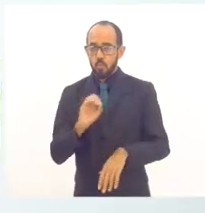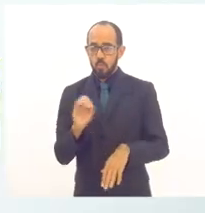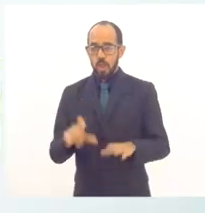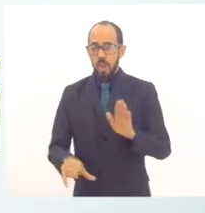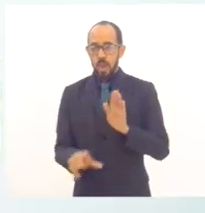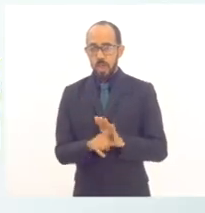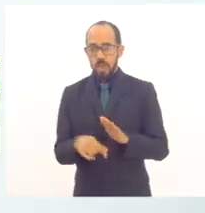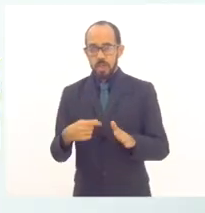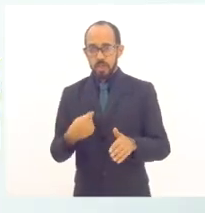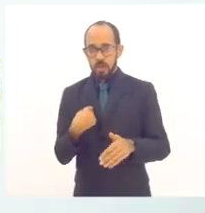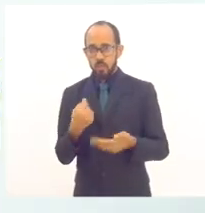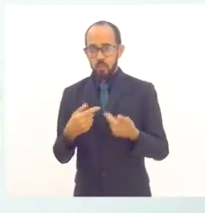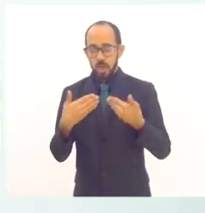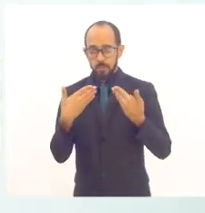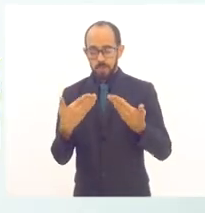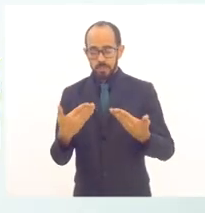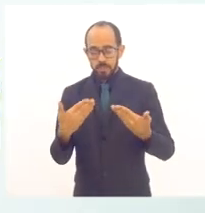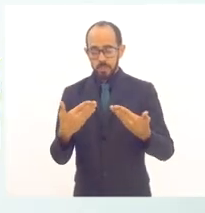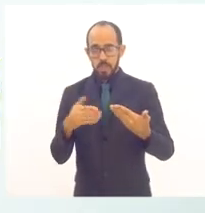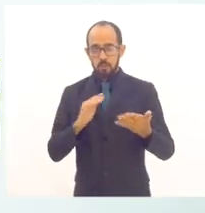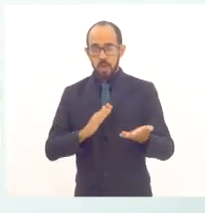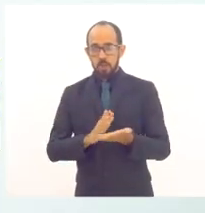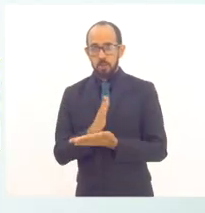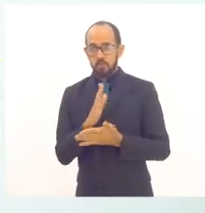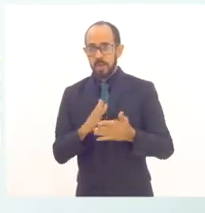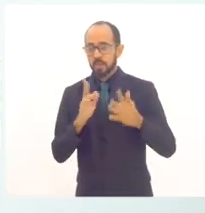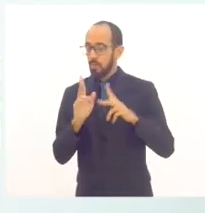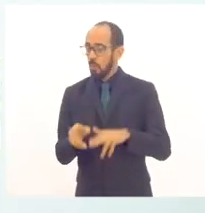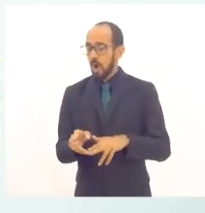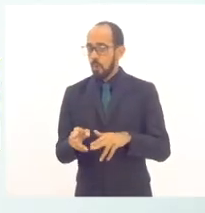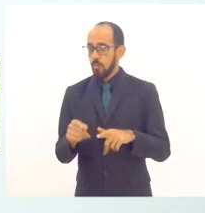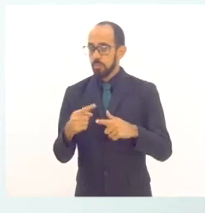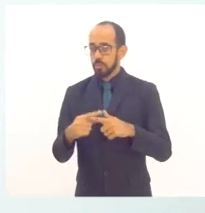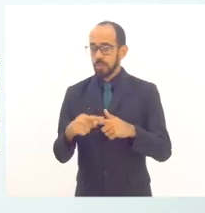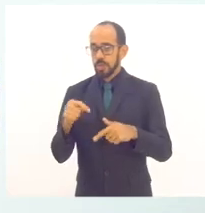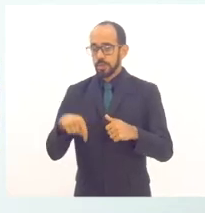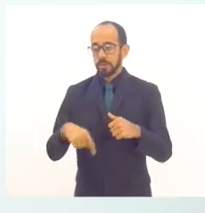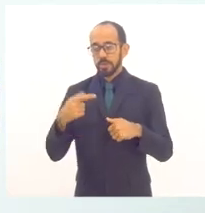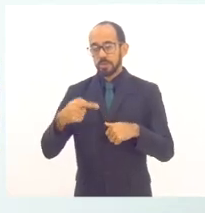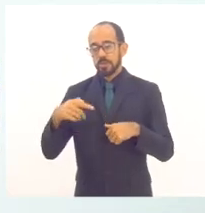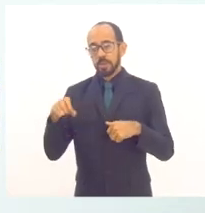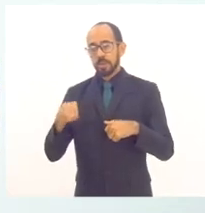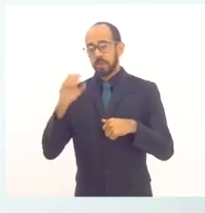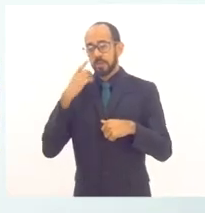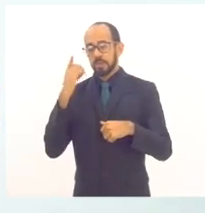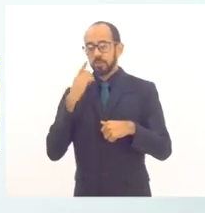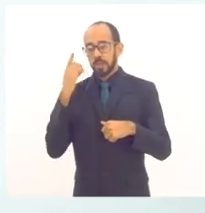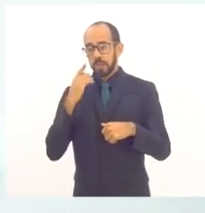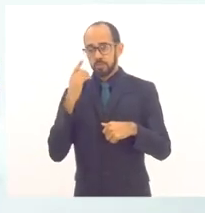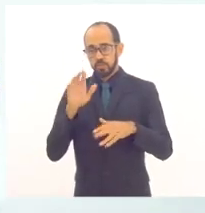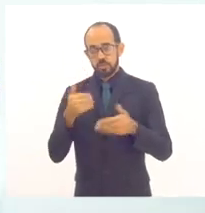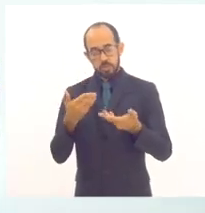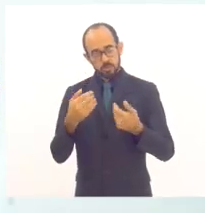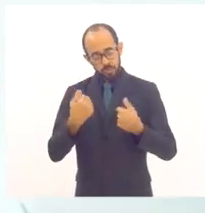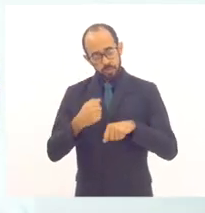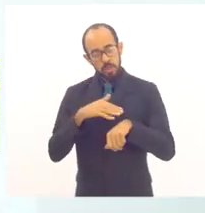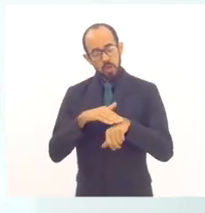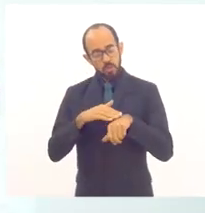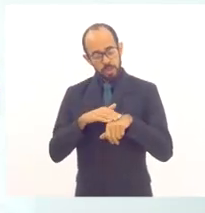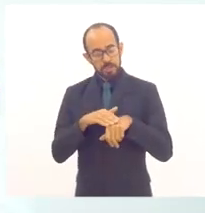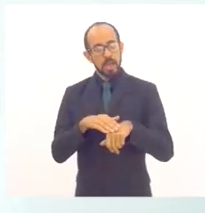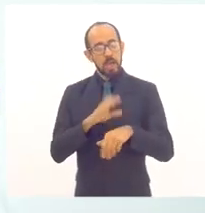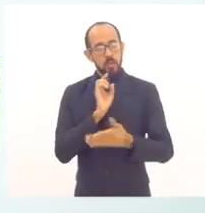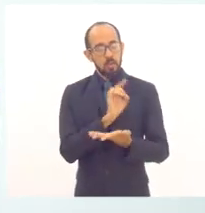foi aprovada exatamente da forma, porque aqui são 70, você tem que ter maioria. Então, a gente tem que conversar com um, com o